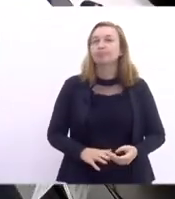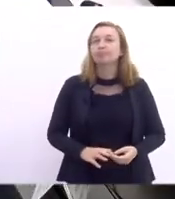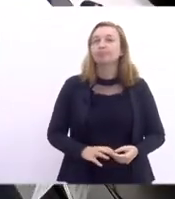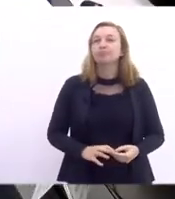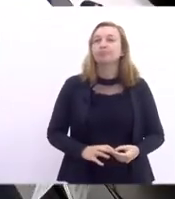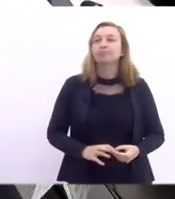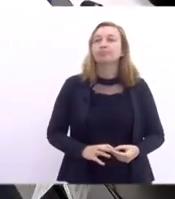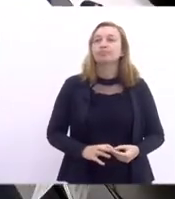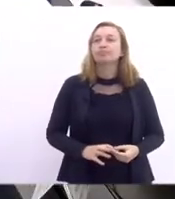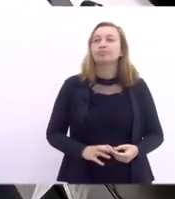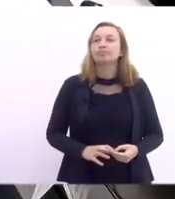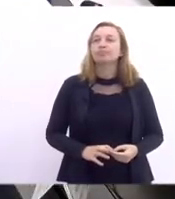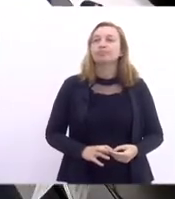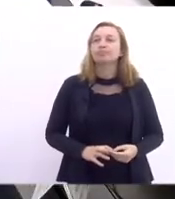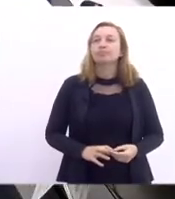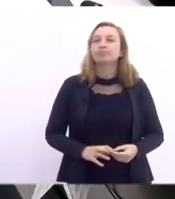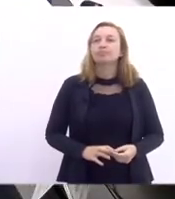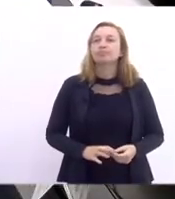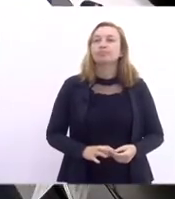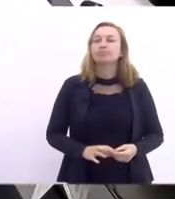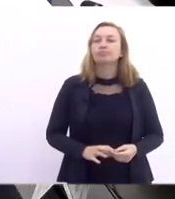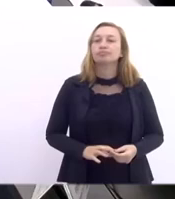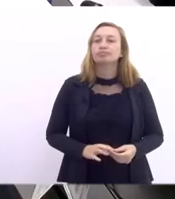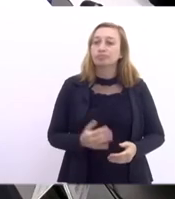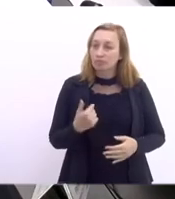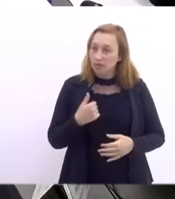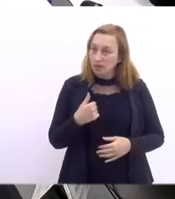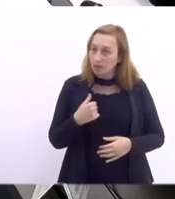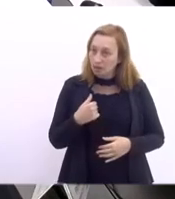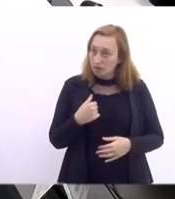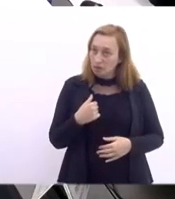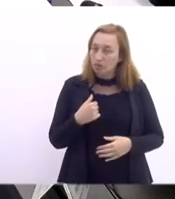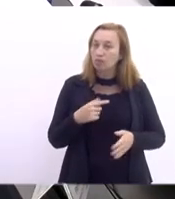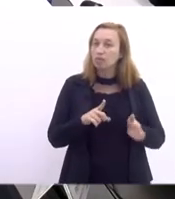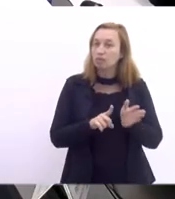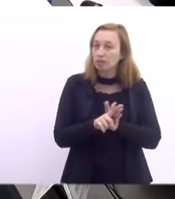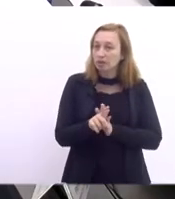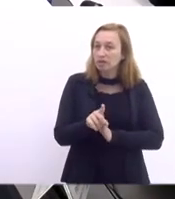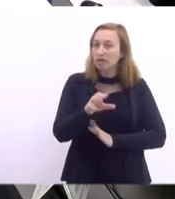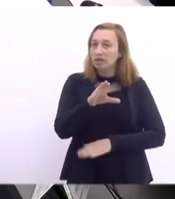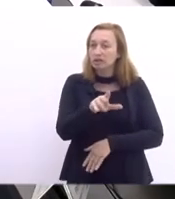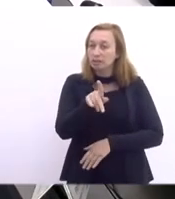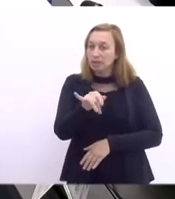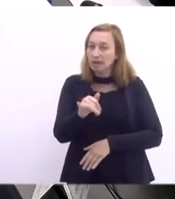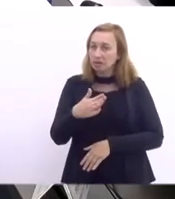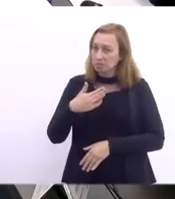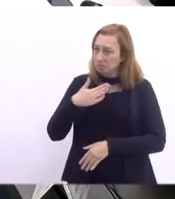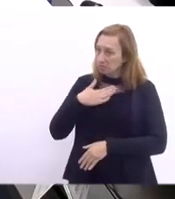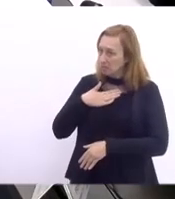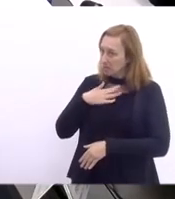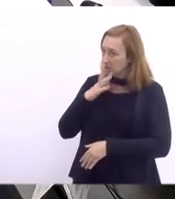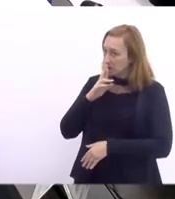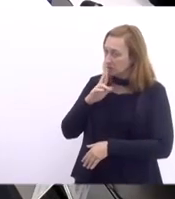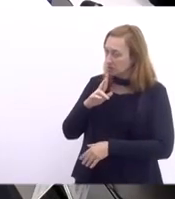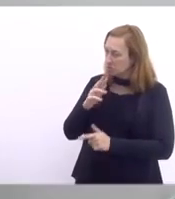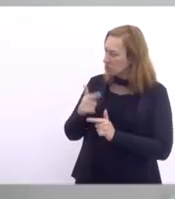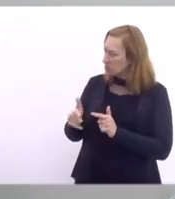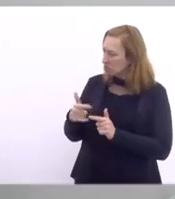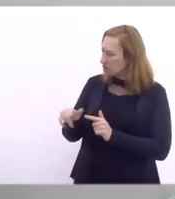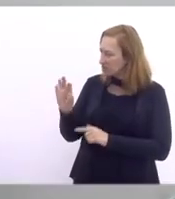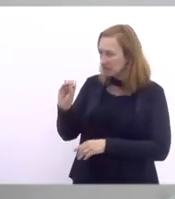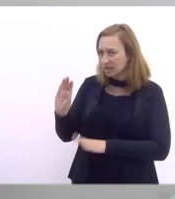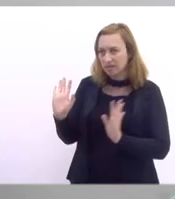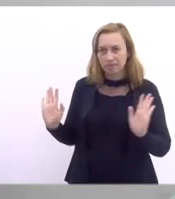e evidentemente que eu vou submeter o prêmio da CPI da minha parte zero de programa